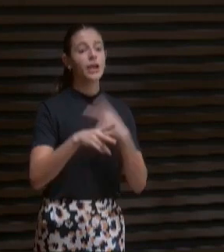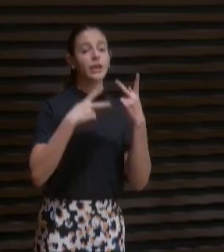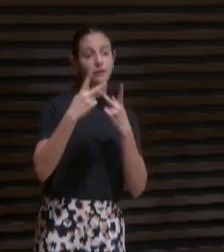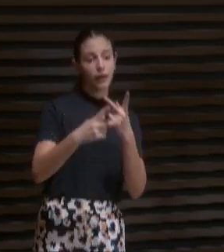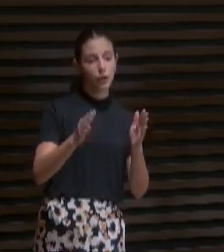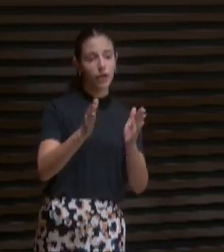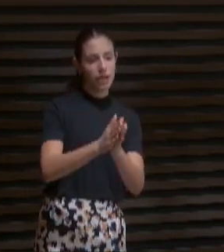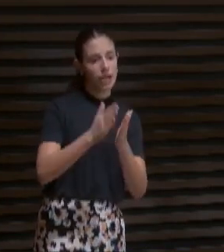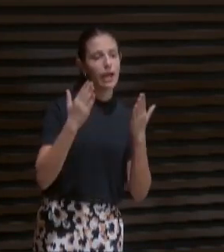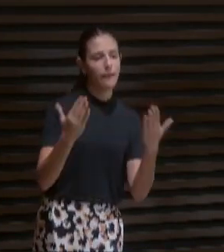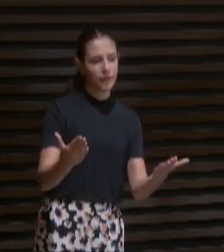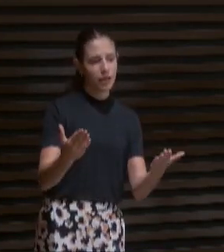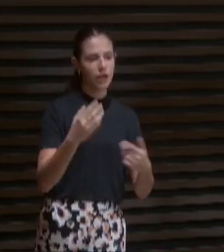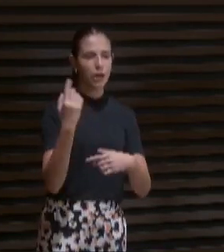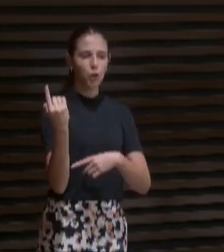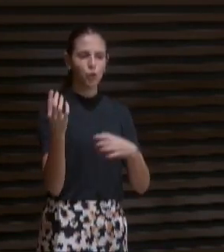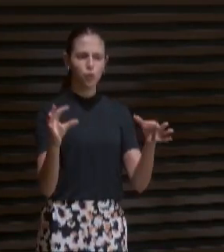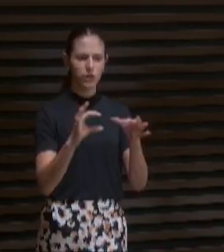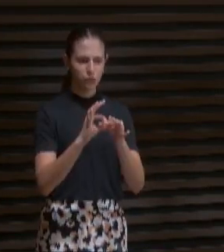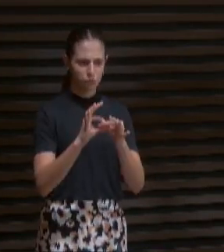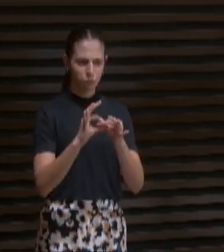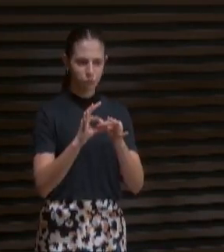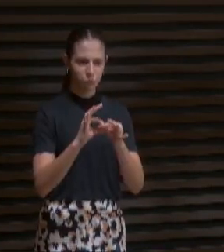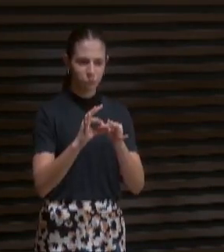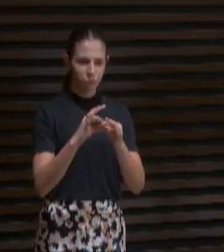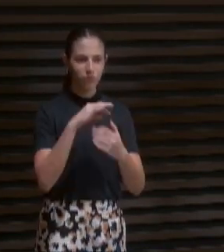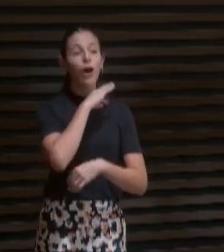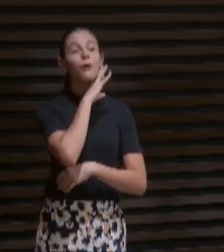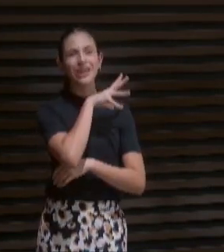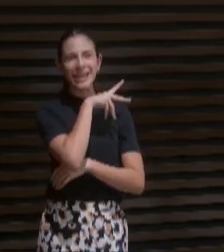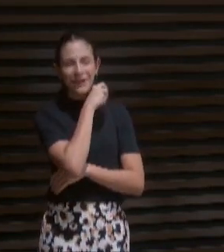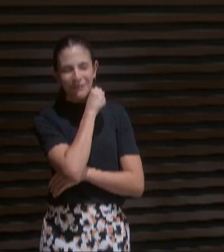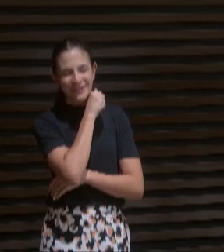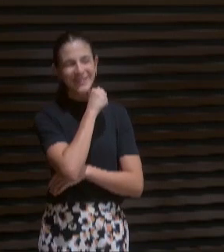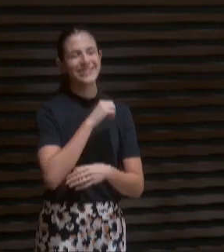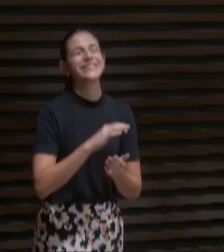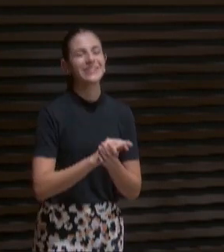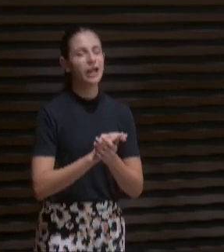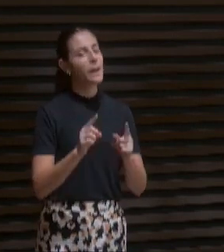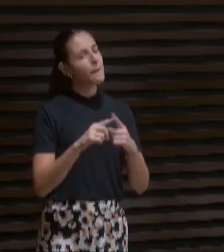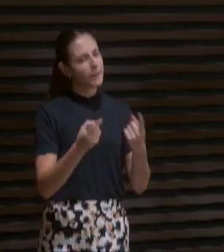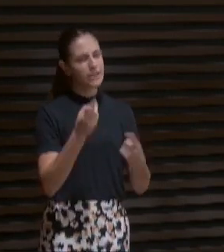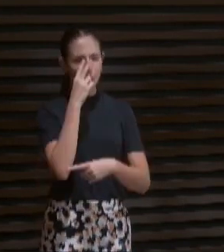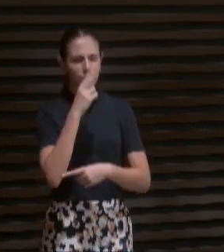abrir era um leão. Mas quando ele olha, não é um leão, é um cordeiro.